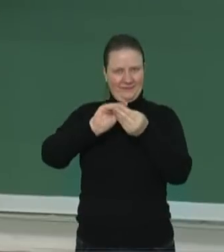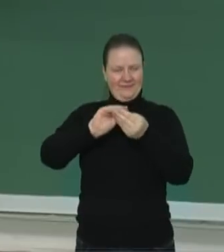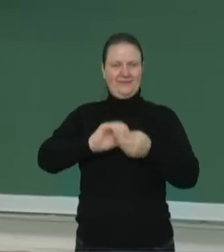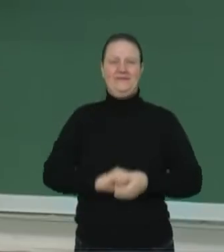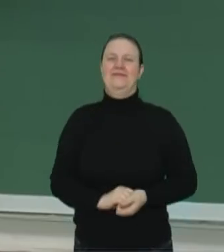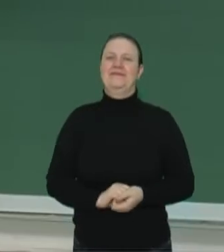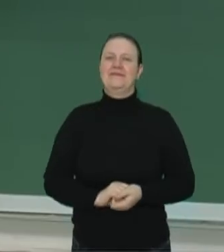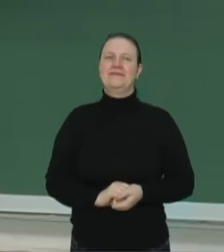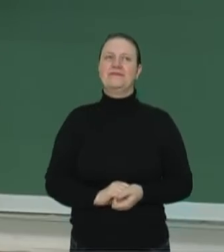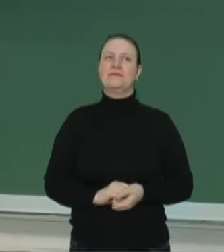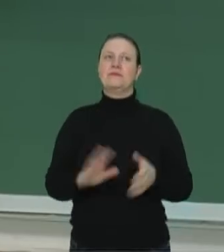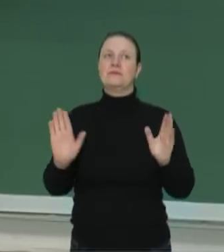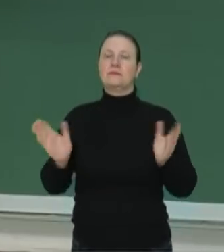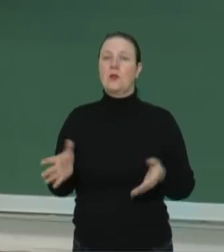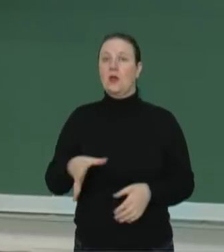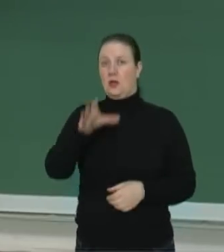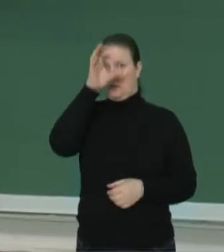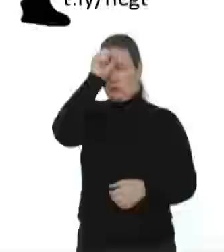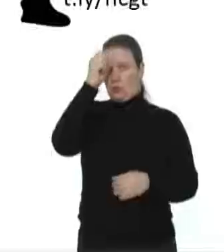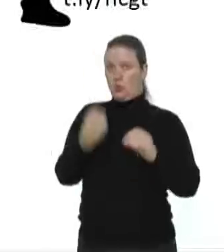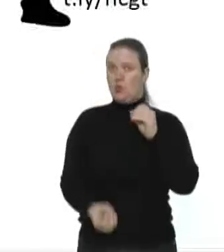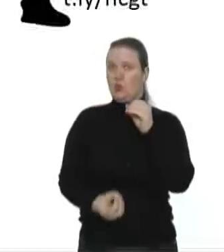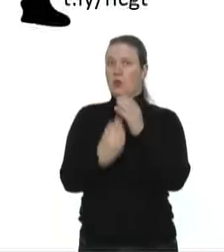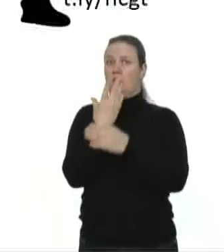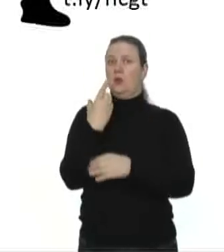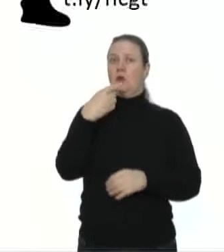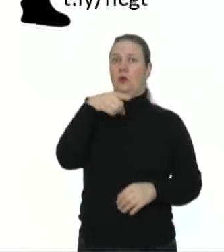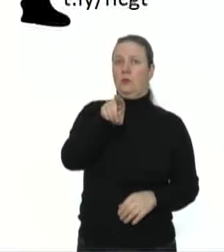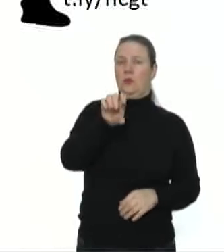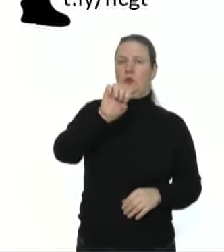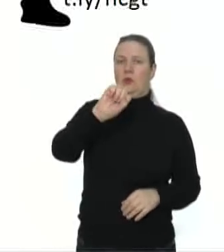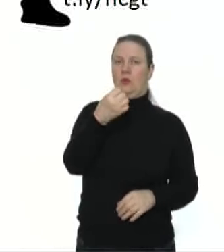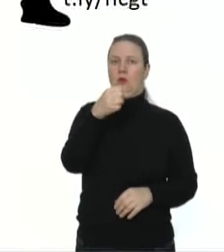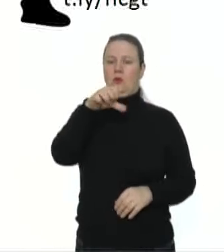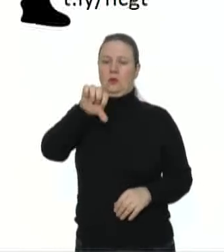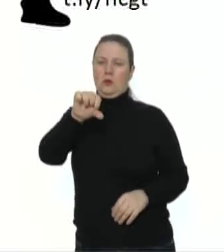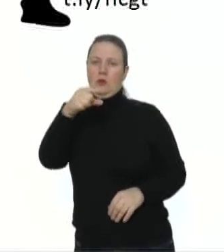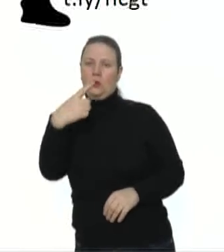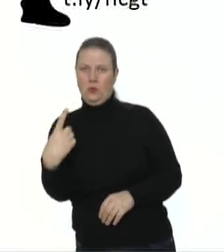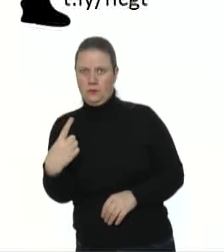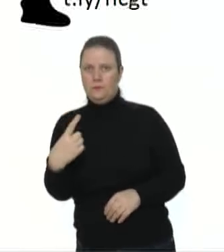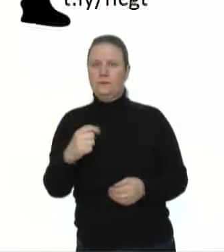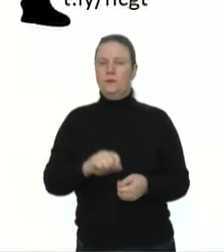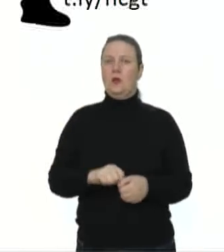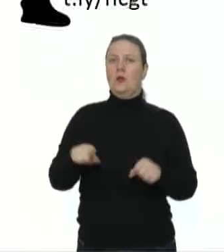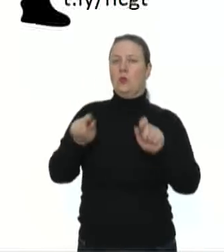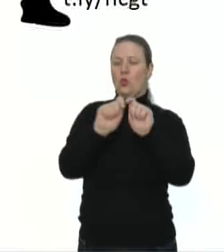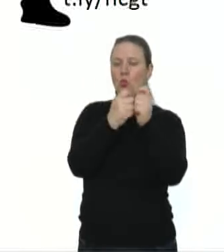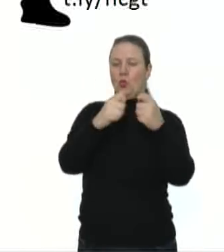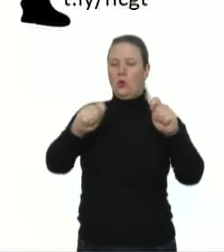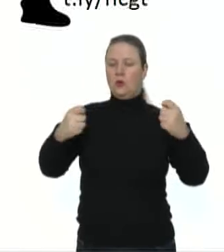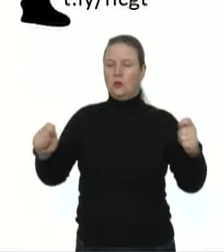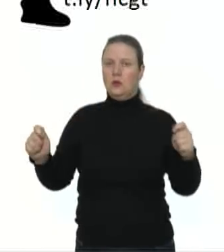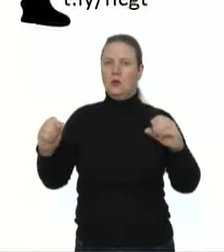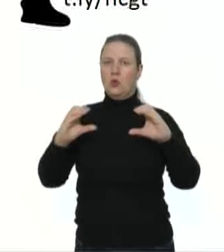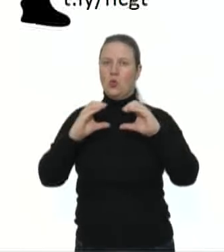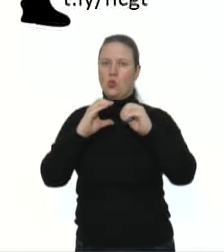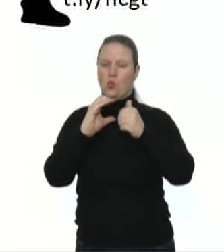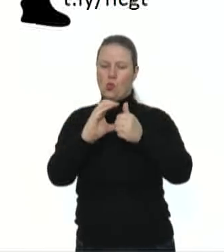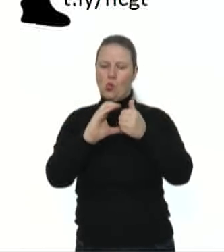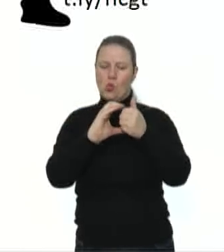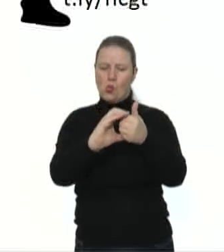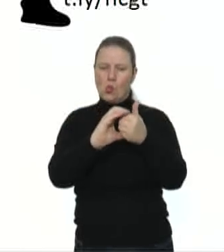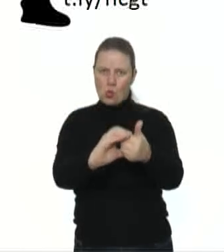hoje? Então, a gente aprendeu que ele surgiu lá em 1891, na Associação Cristã para Moços